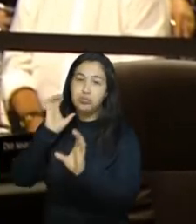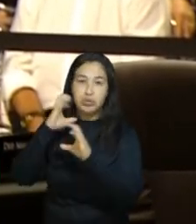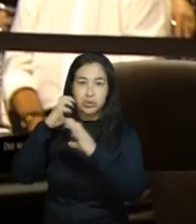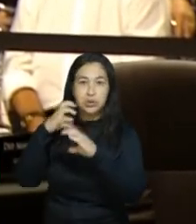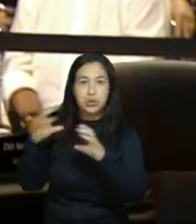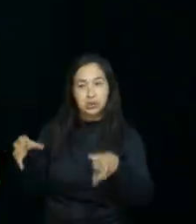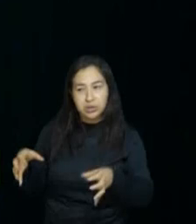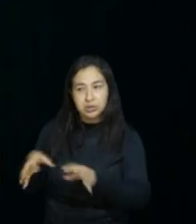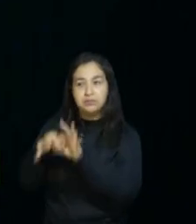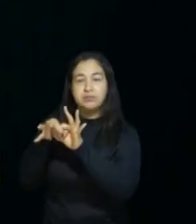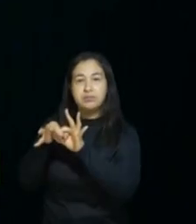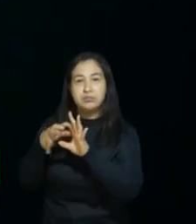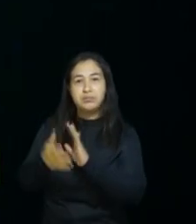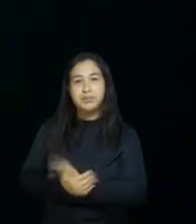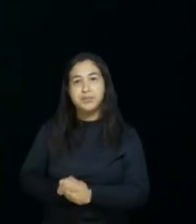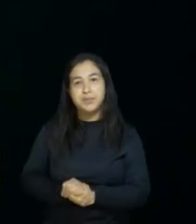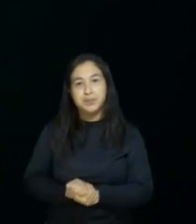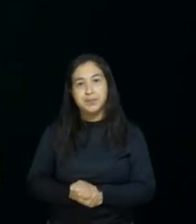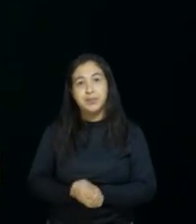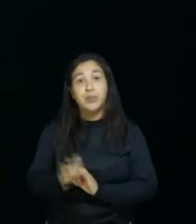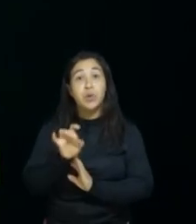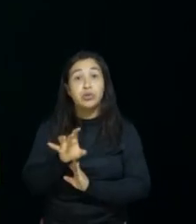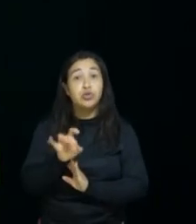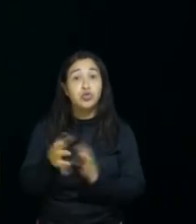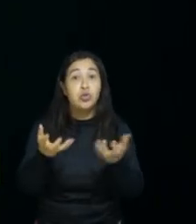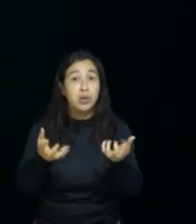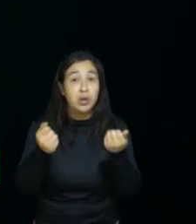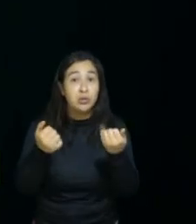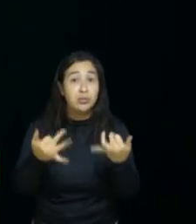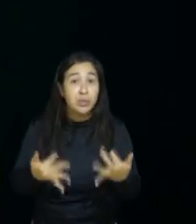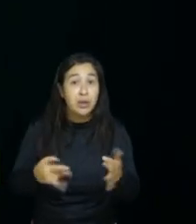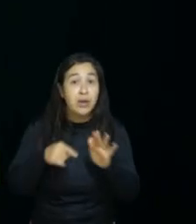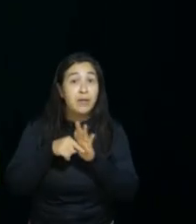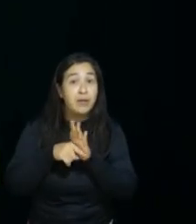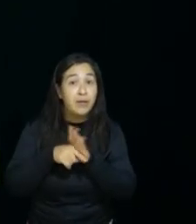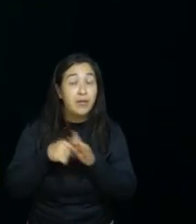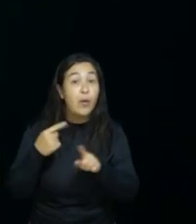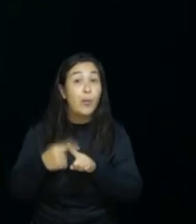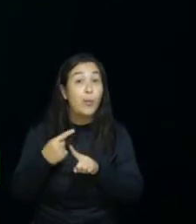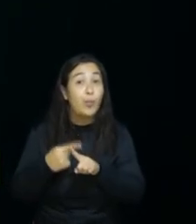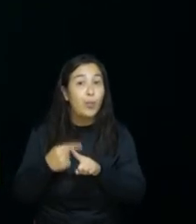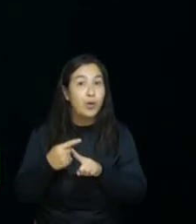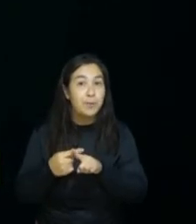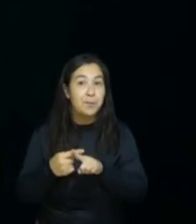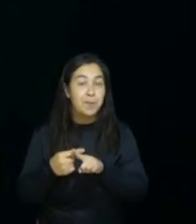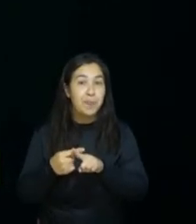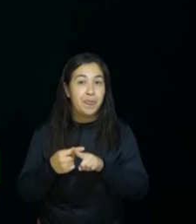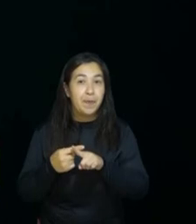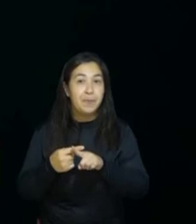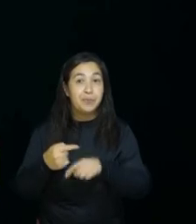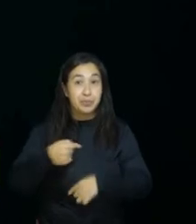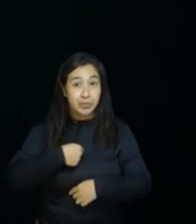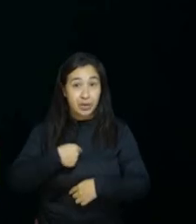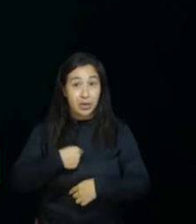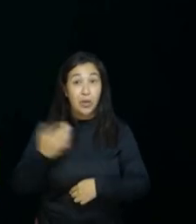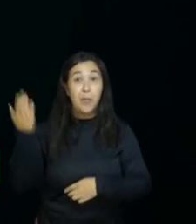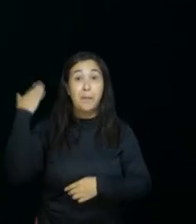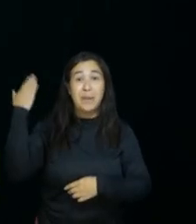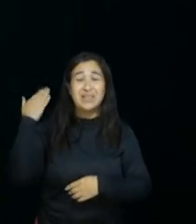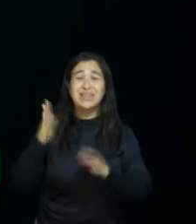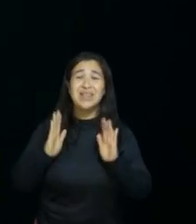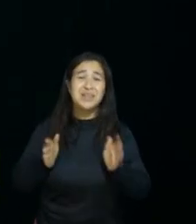Parabéns. Deputado Marquito, apenas eu fiz questão de fazer esse testemunho aqui, porque eu fui uma pessoa já muito